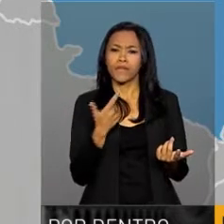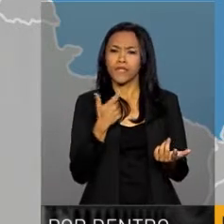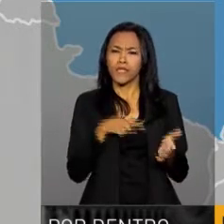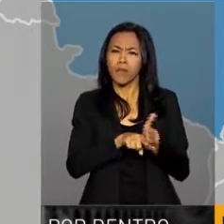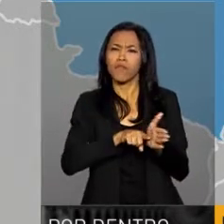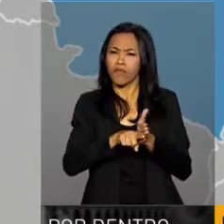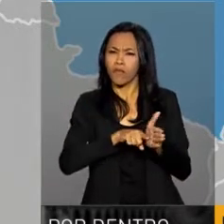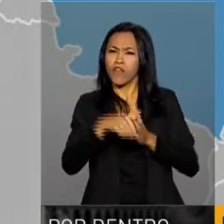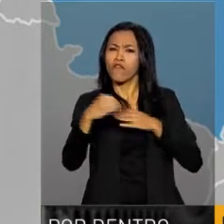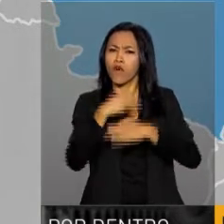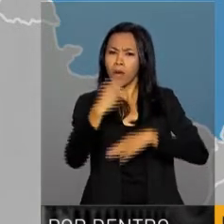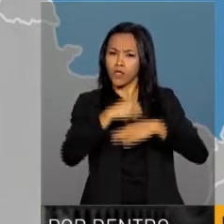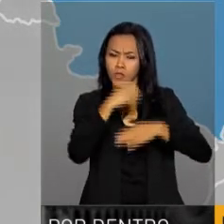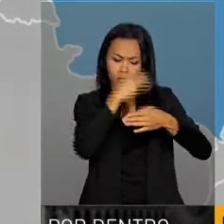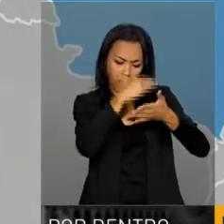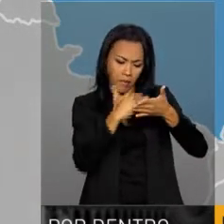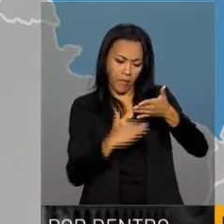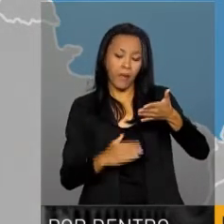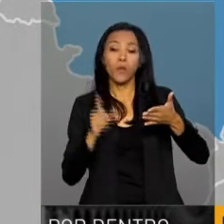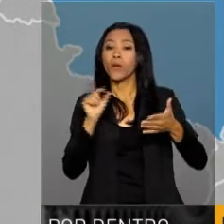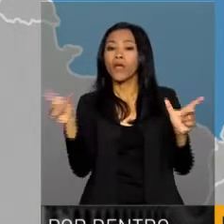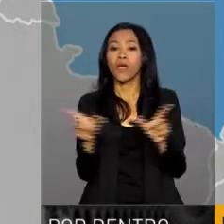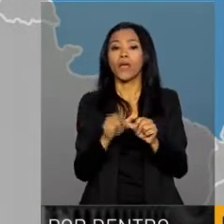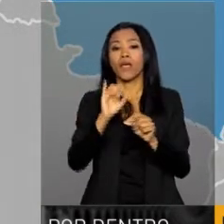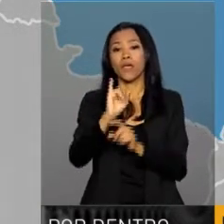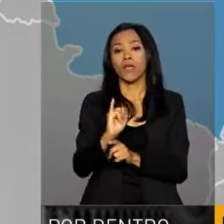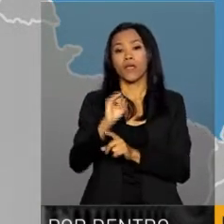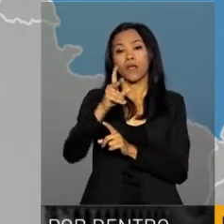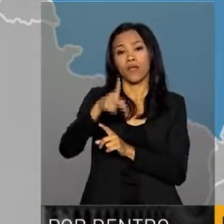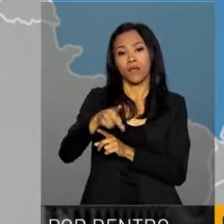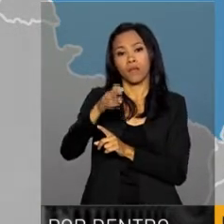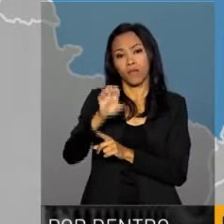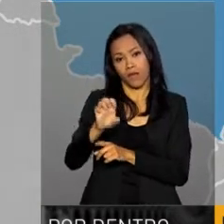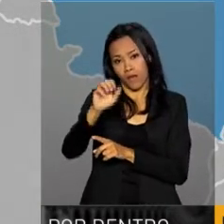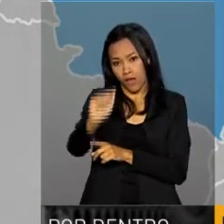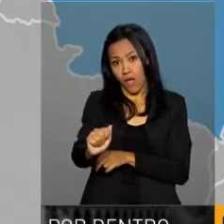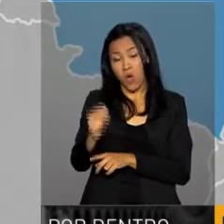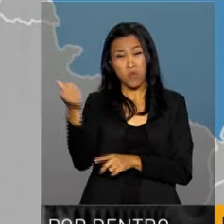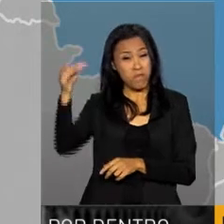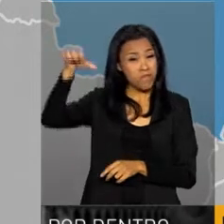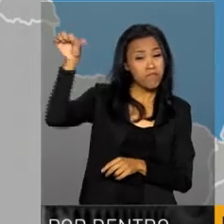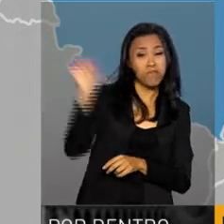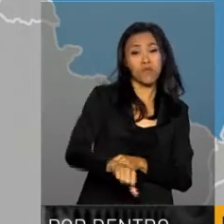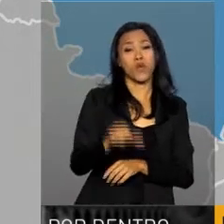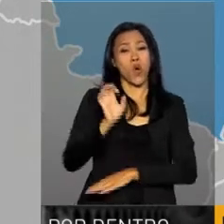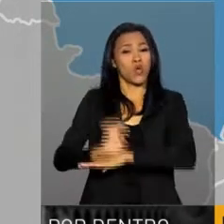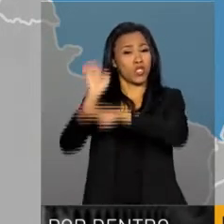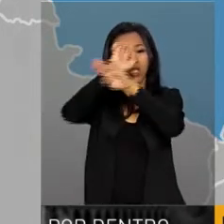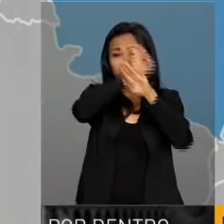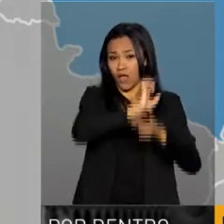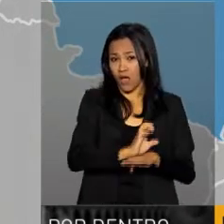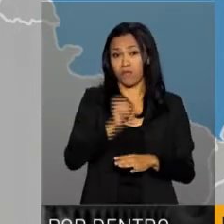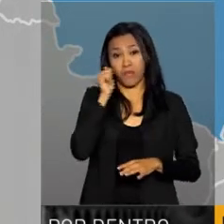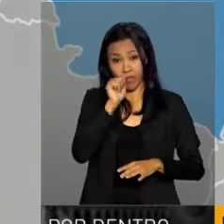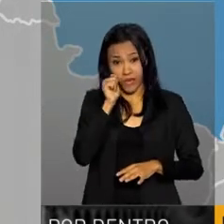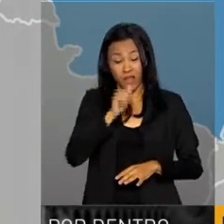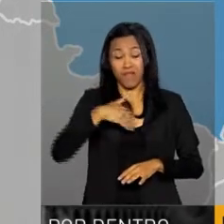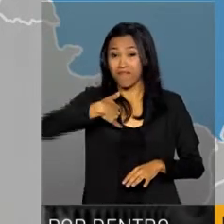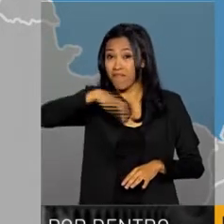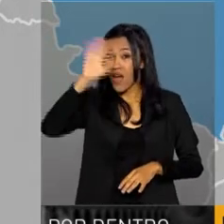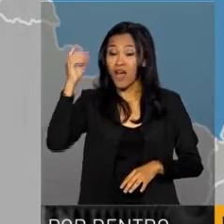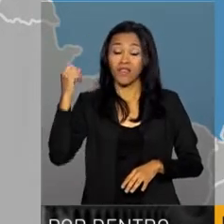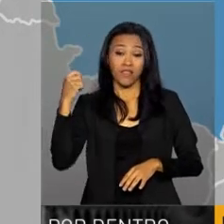ideia de 2015 mostra um ranking dos piores estados para a mulher o resultado com mais maior número de